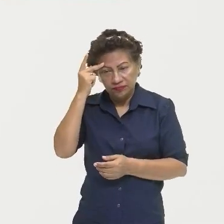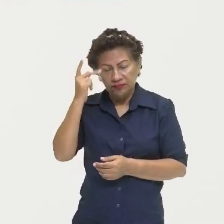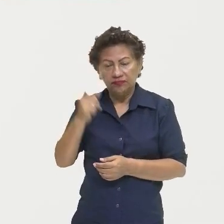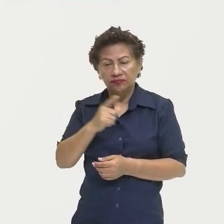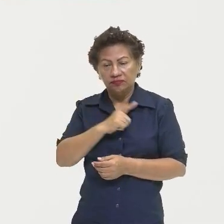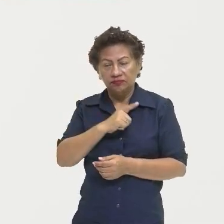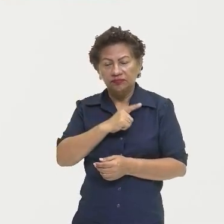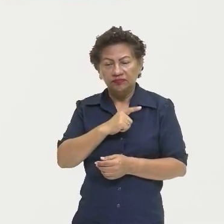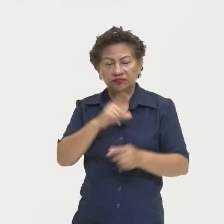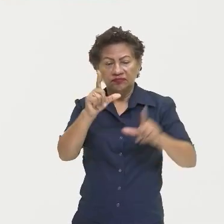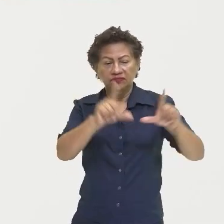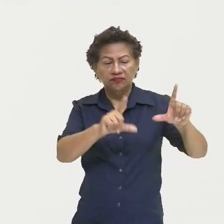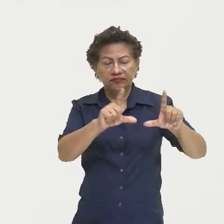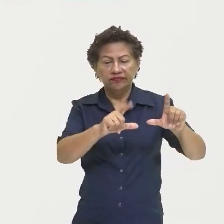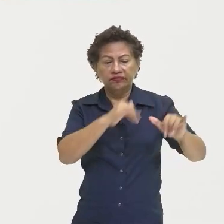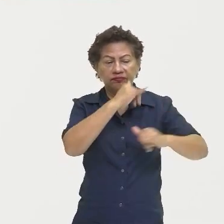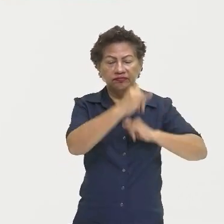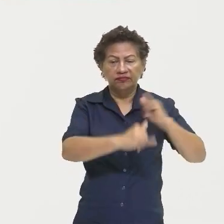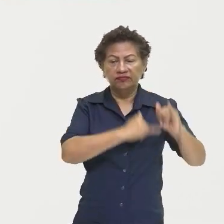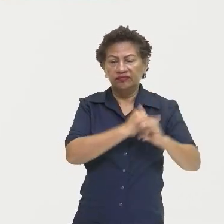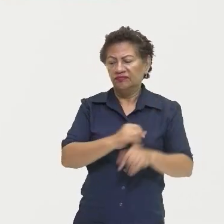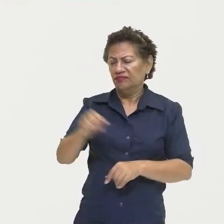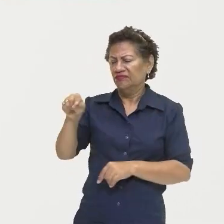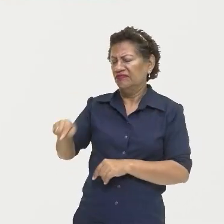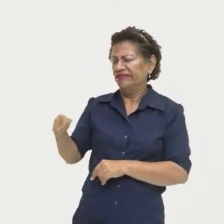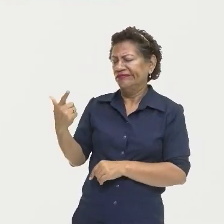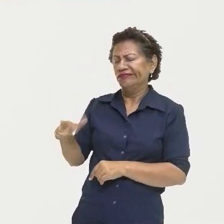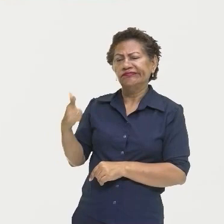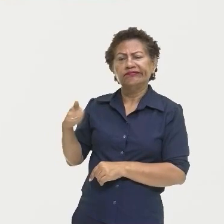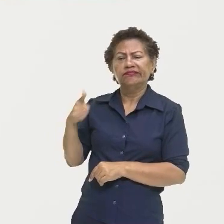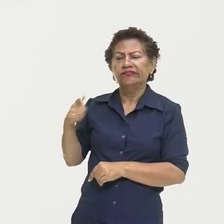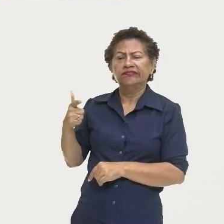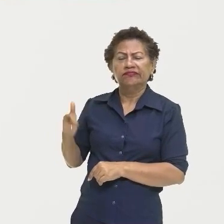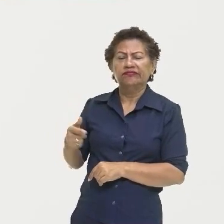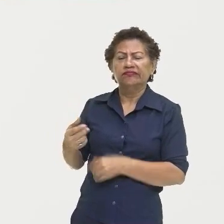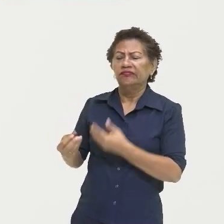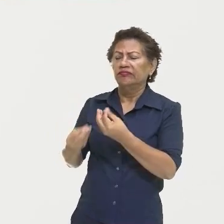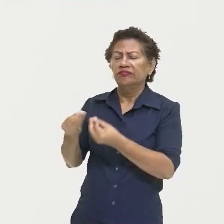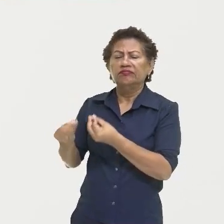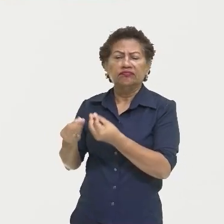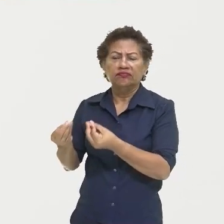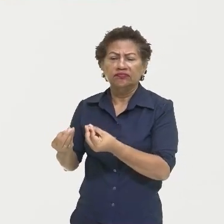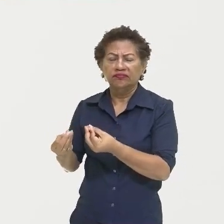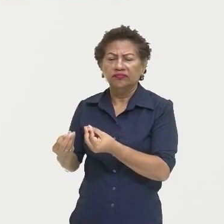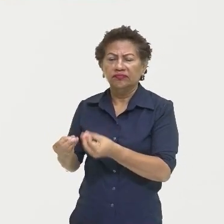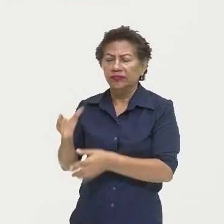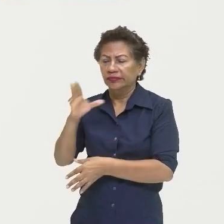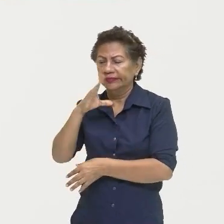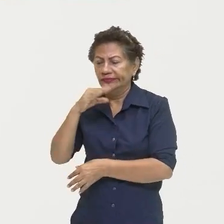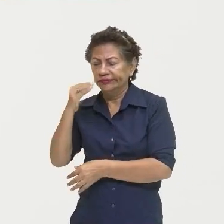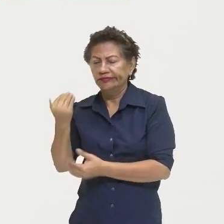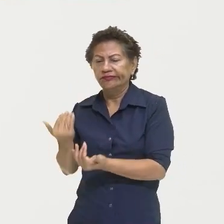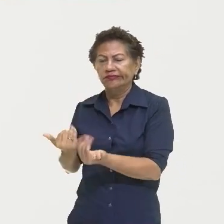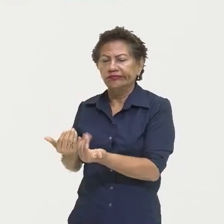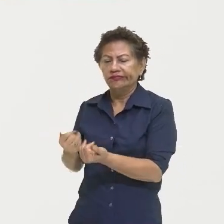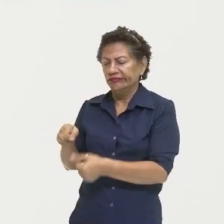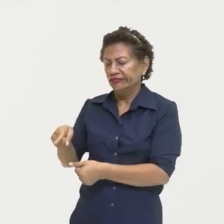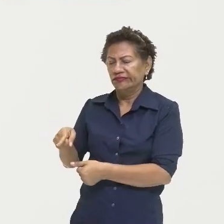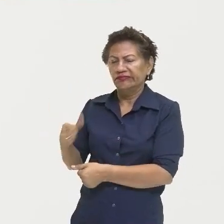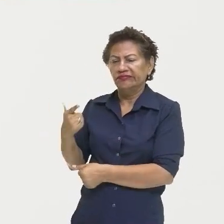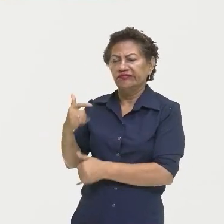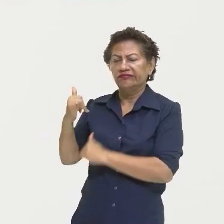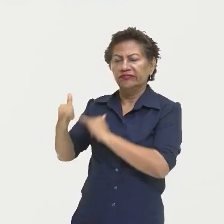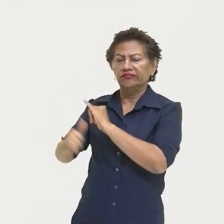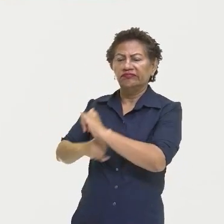internet, mas e aquelas pessoas que não têm esse acesso, né? Como é que ficaram essas crianças, esses jovens, né? Ficaram